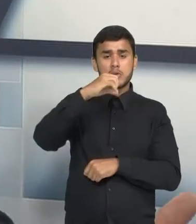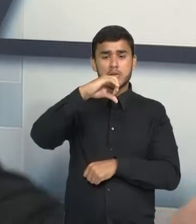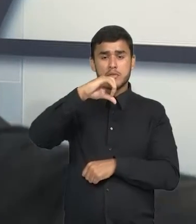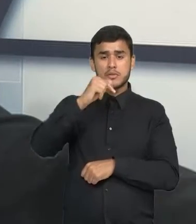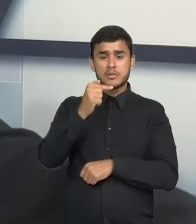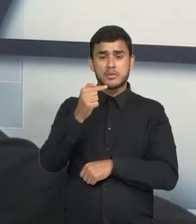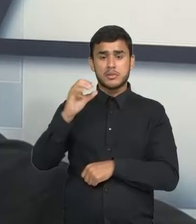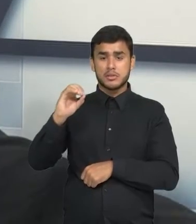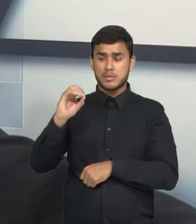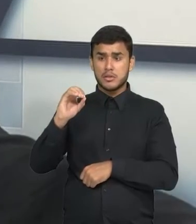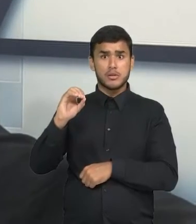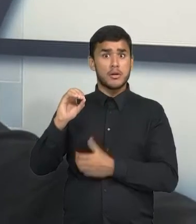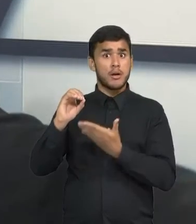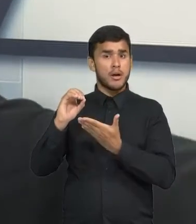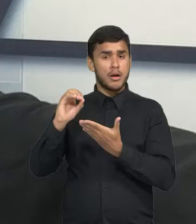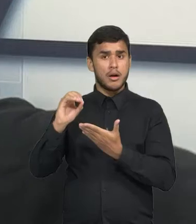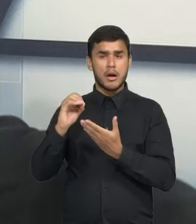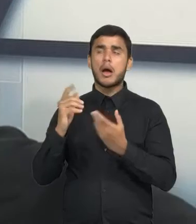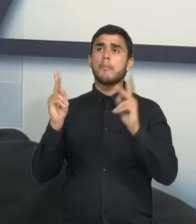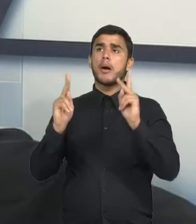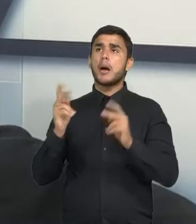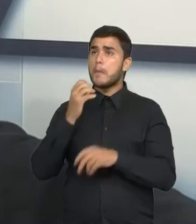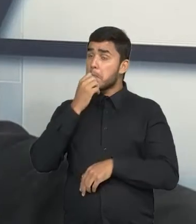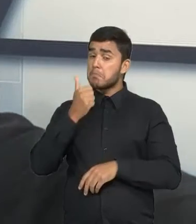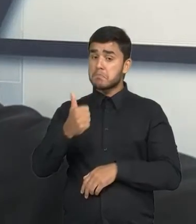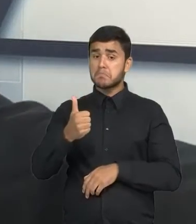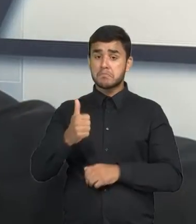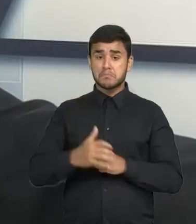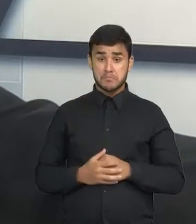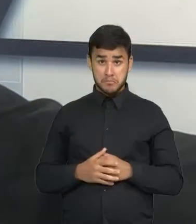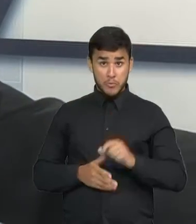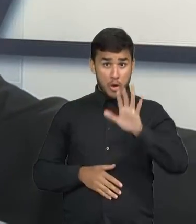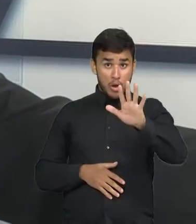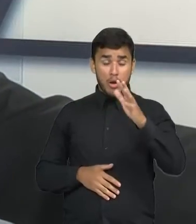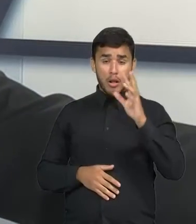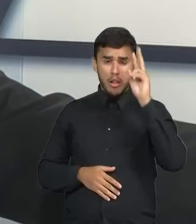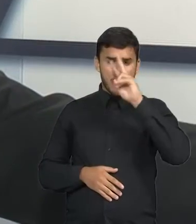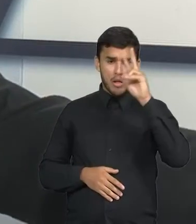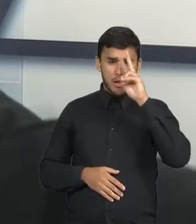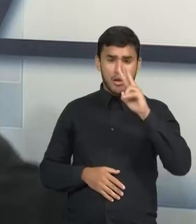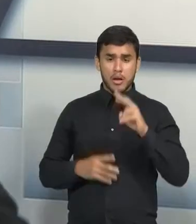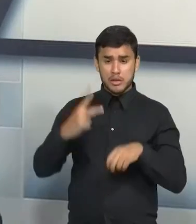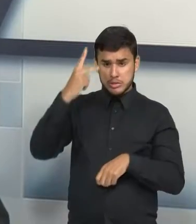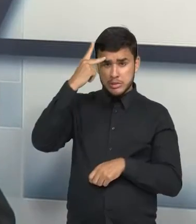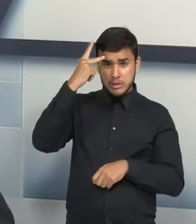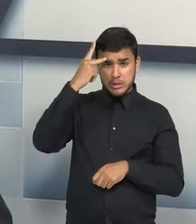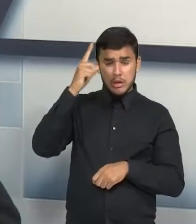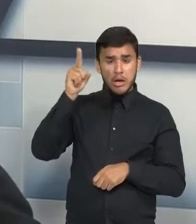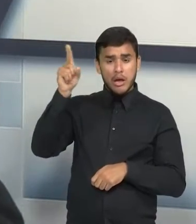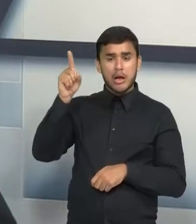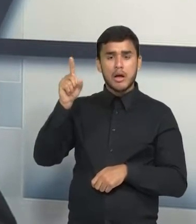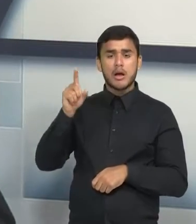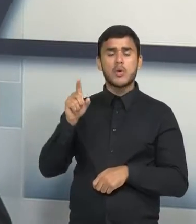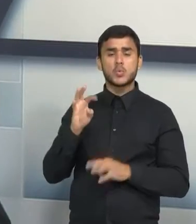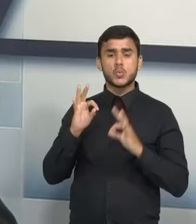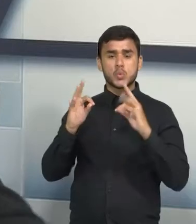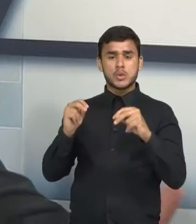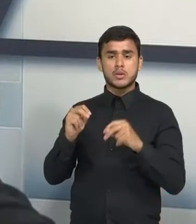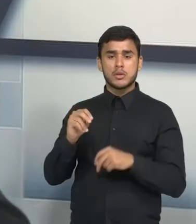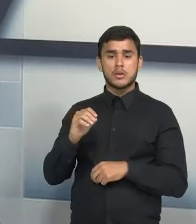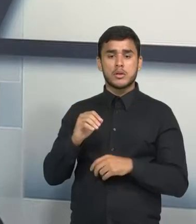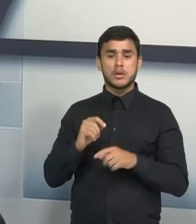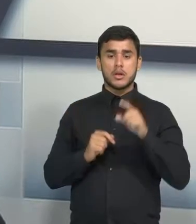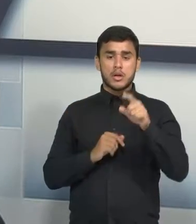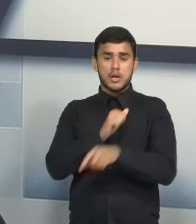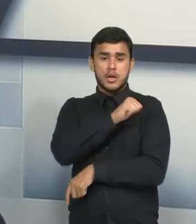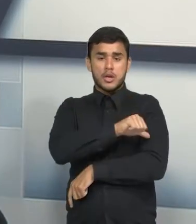20 anos para deixar do jeito que está. Em 20 anos de destruir esse país. A Cracolândia era uma coisa, Luiz, de São Paulo. O Comando Vermelho era uma coisa do